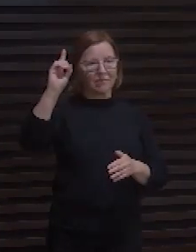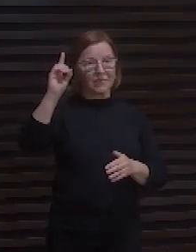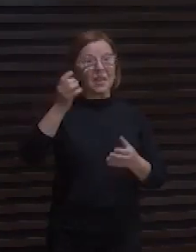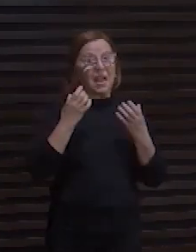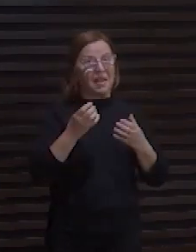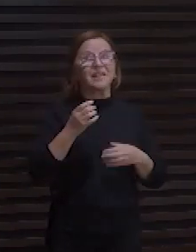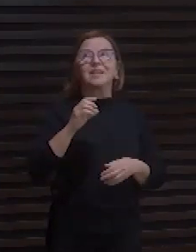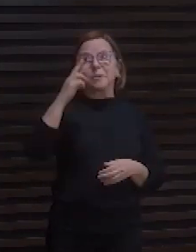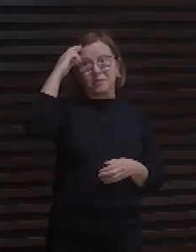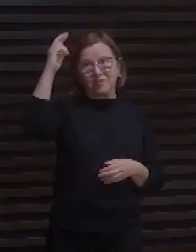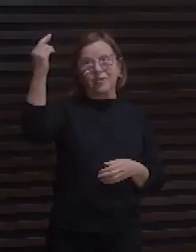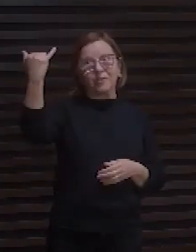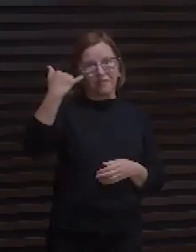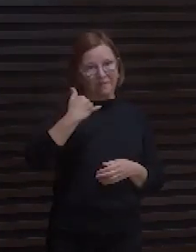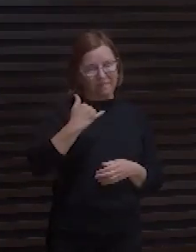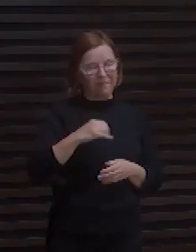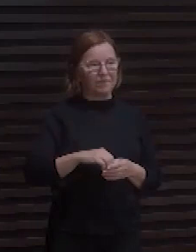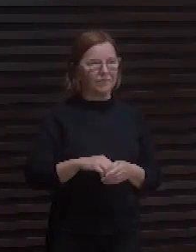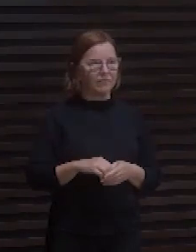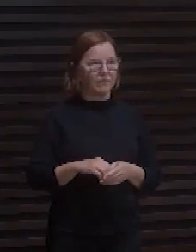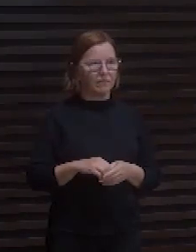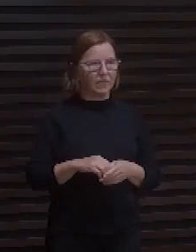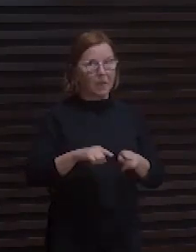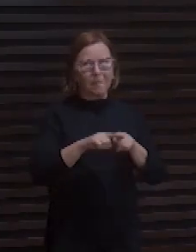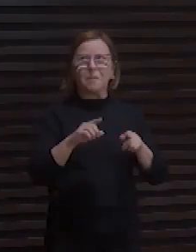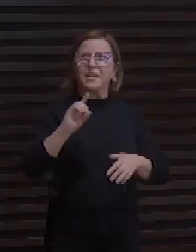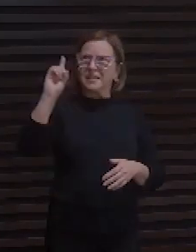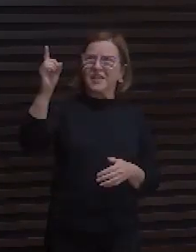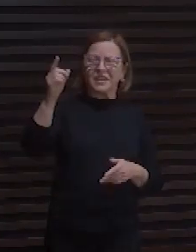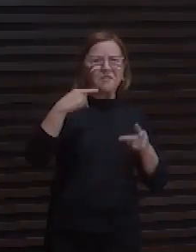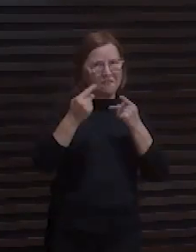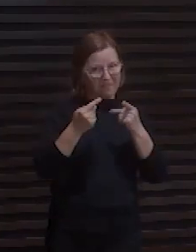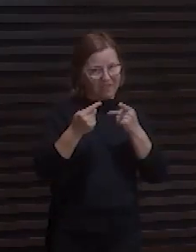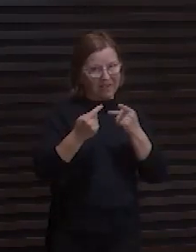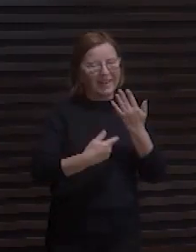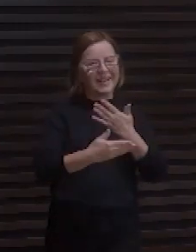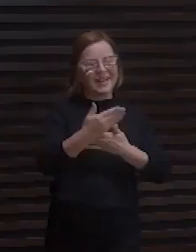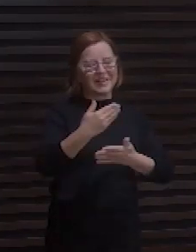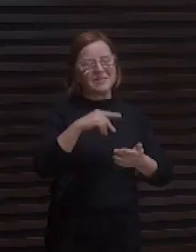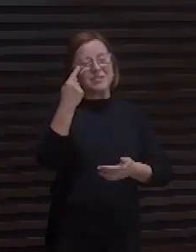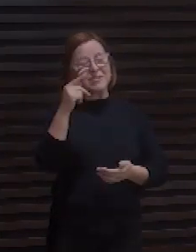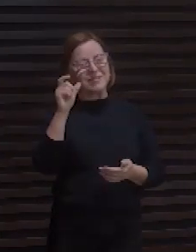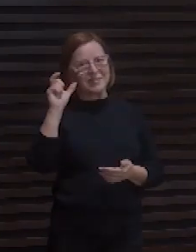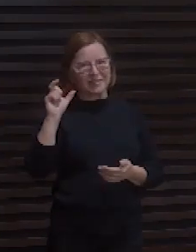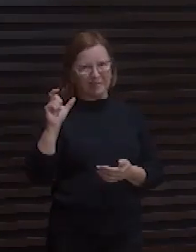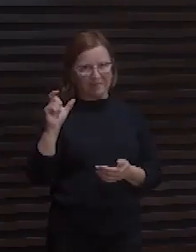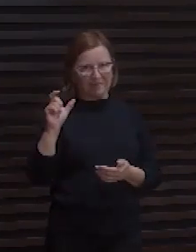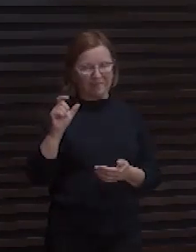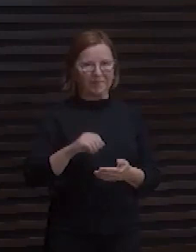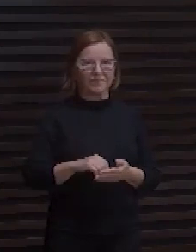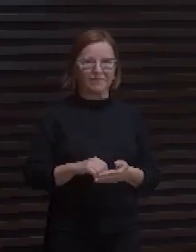conosco. Agora, Ele vai falar conosco por meio da sua palavra. Ele